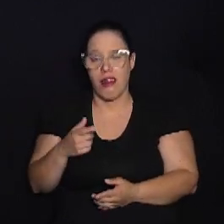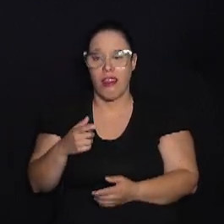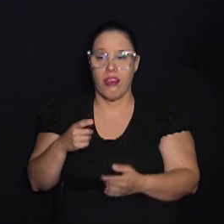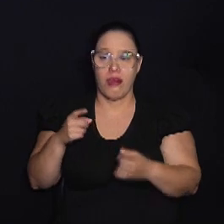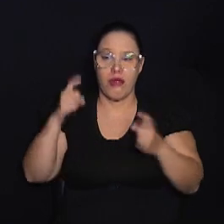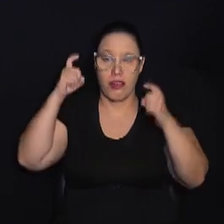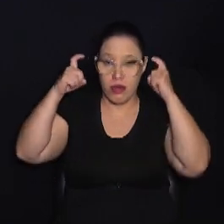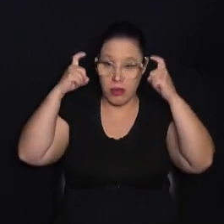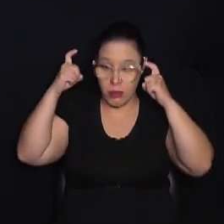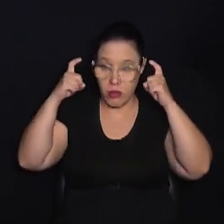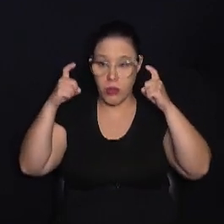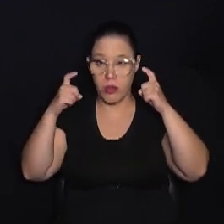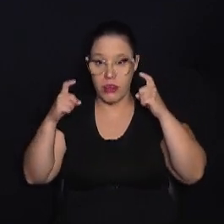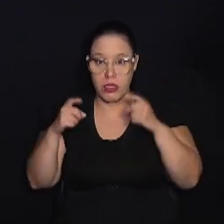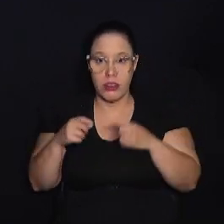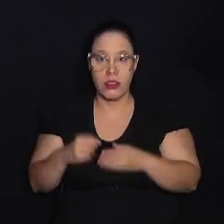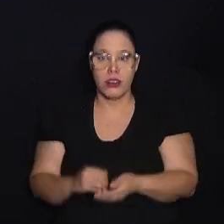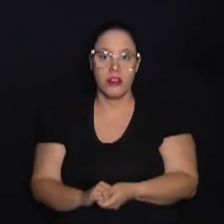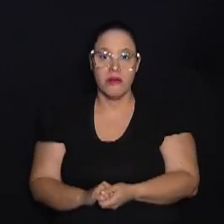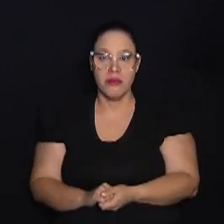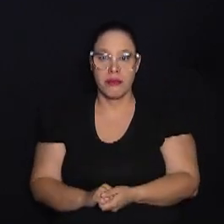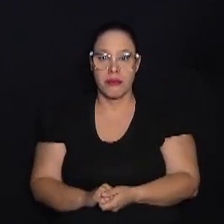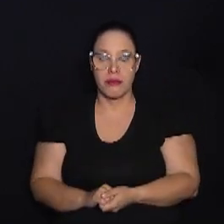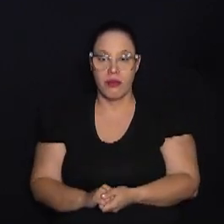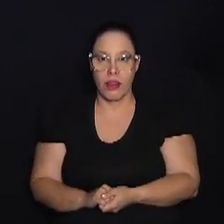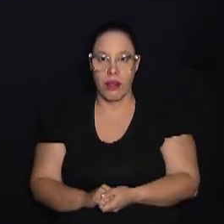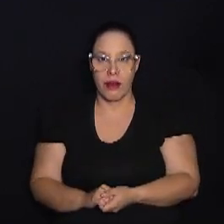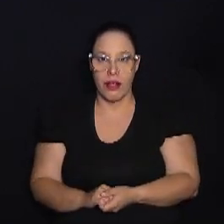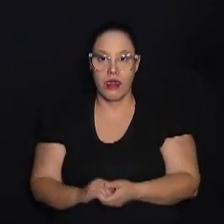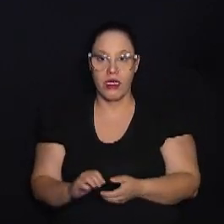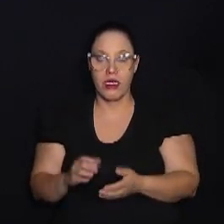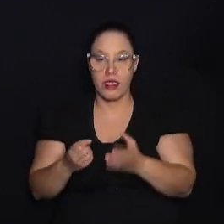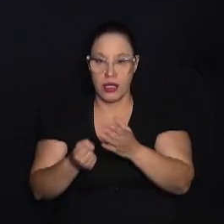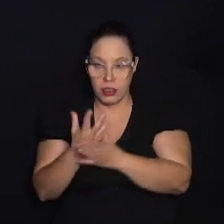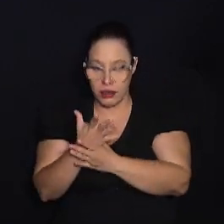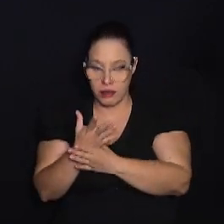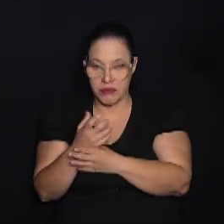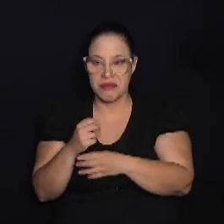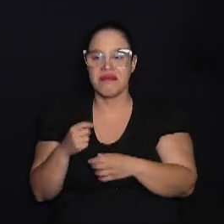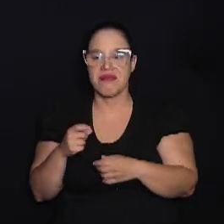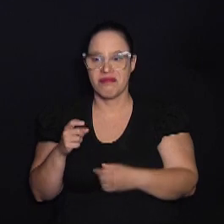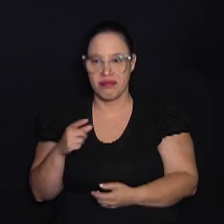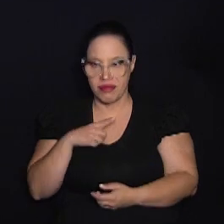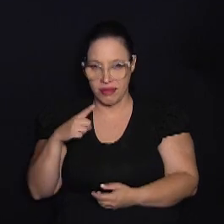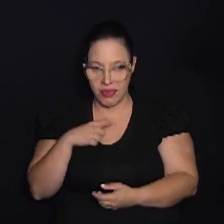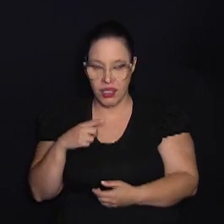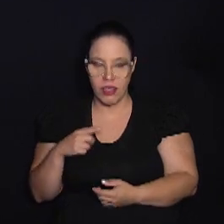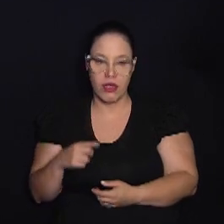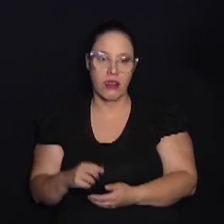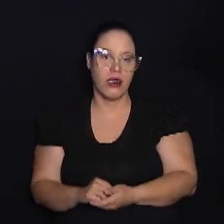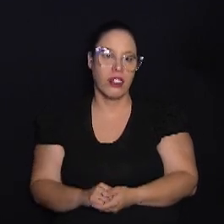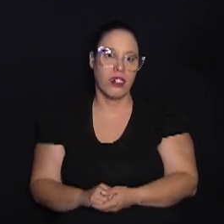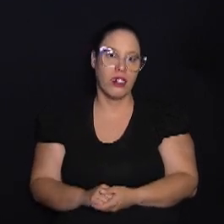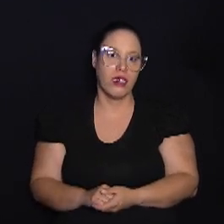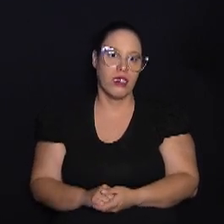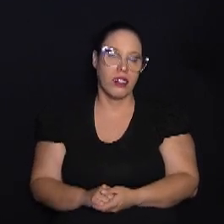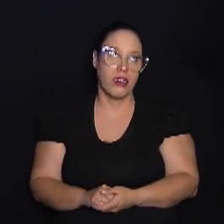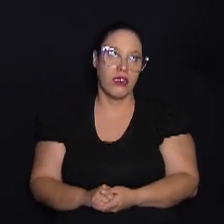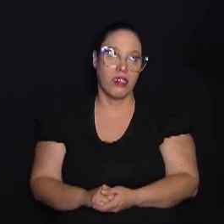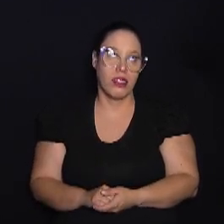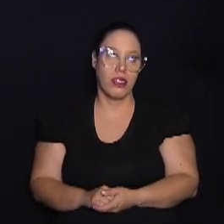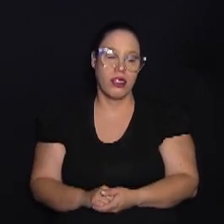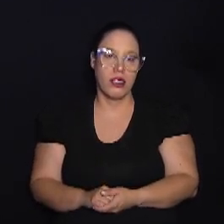um assunto, essa iniciativa, sim, tem feito diferença, sim. É, exatamente, até porque, né, como a gente